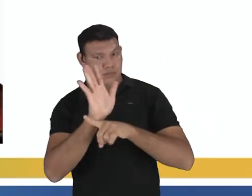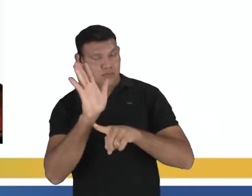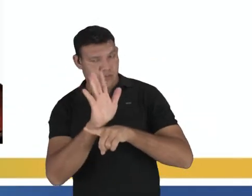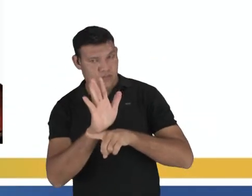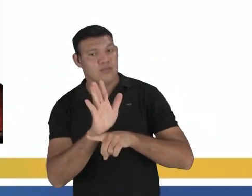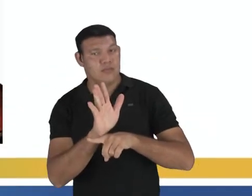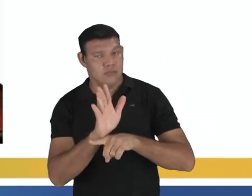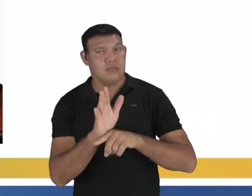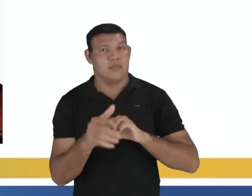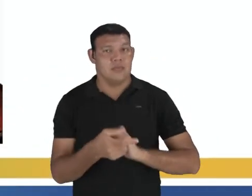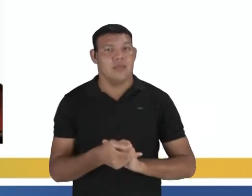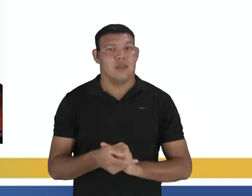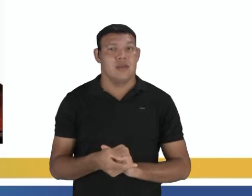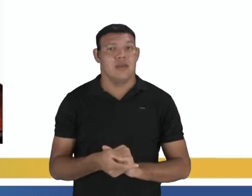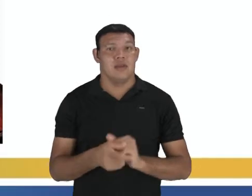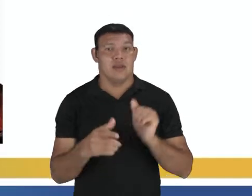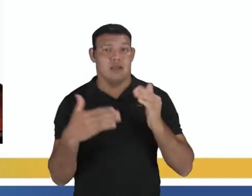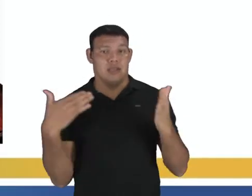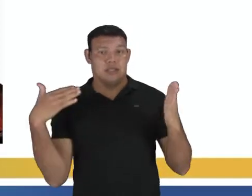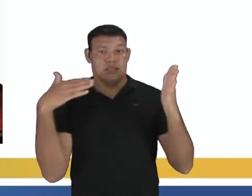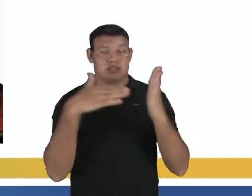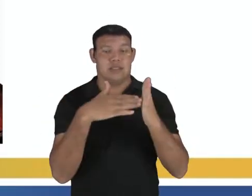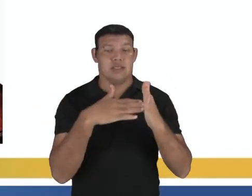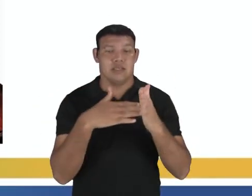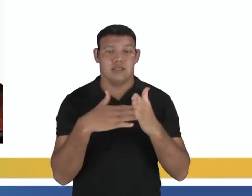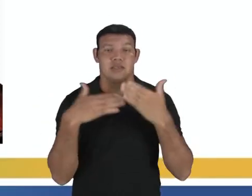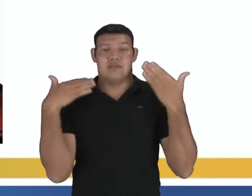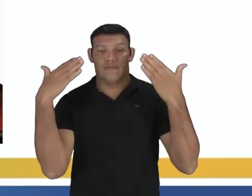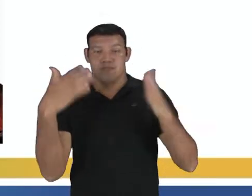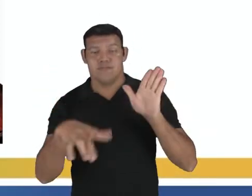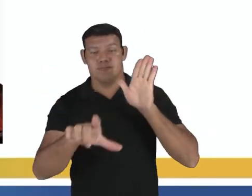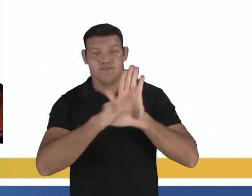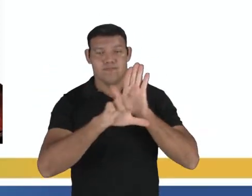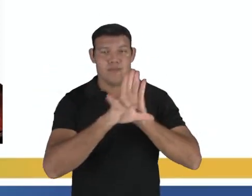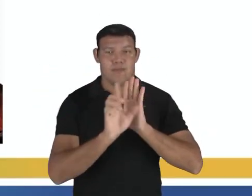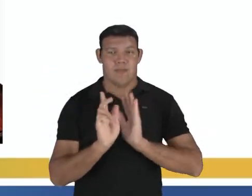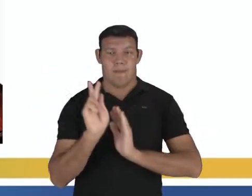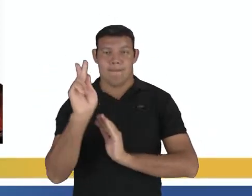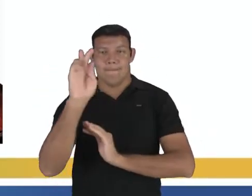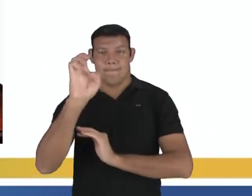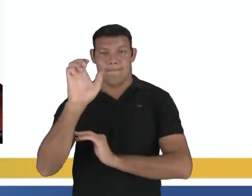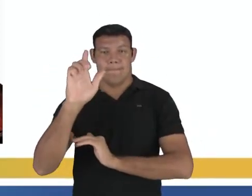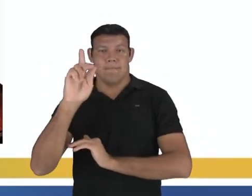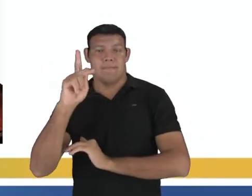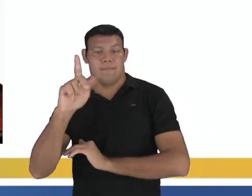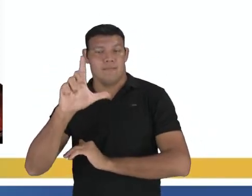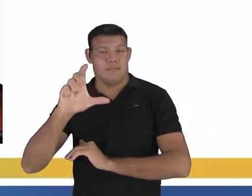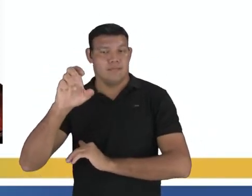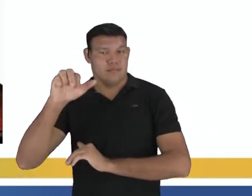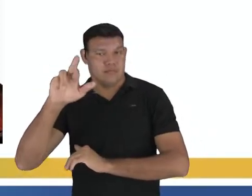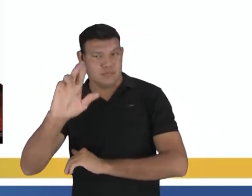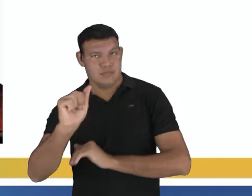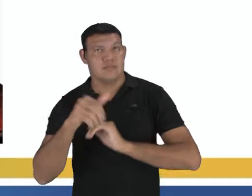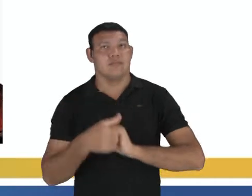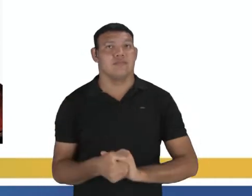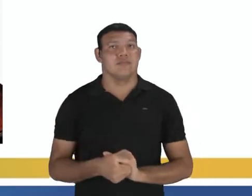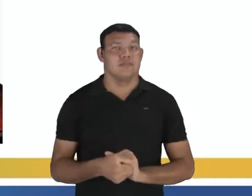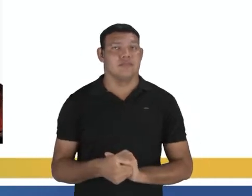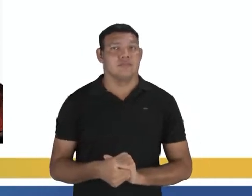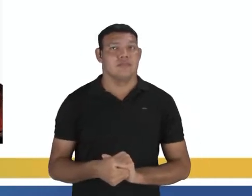gente chegar na lei de Kepler, porque teve uma pessoa especificamente que contribuiu muito para o trabalho de Kepler. Essa pessoa é